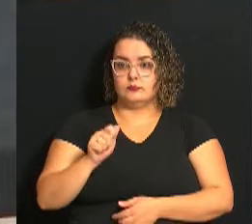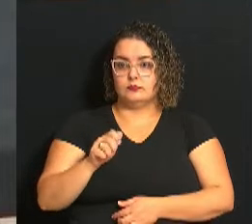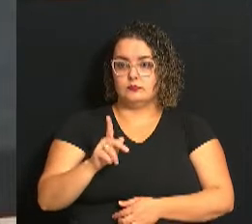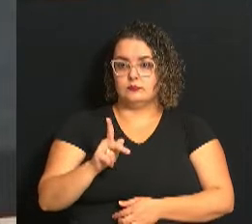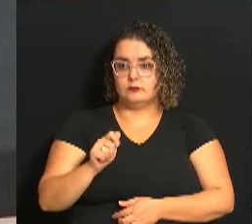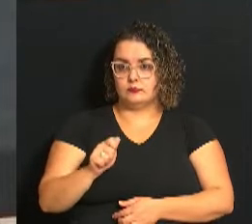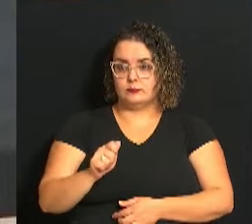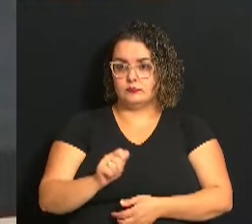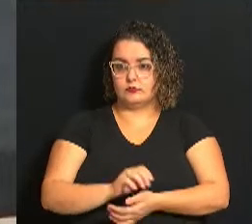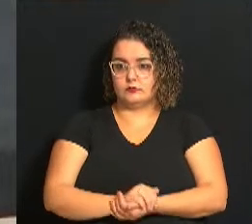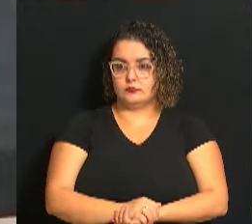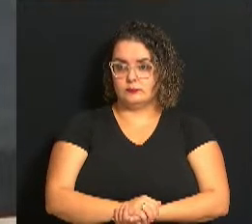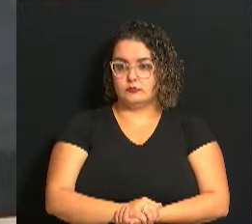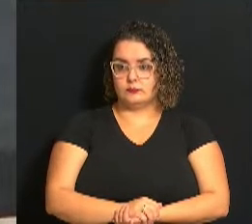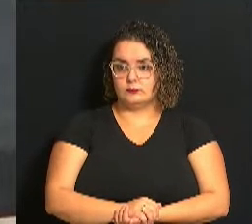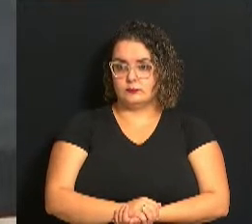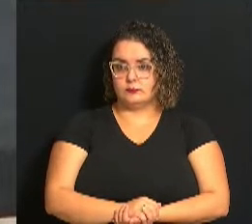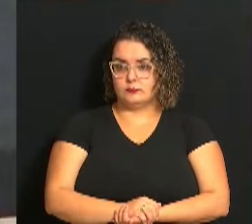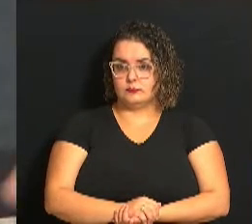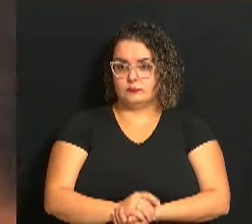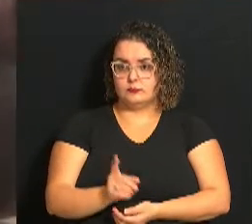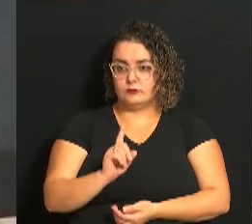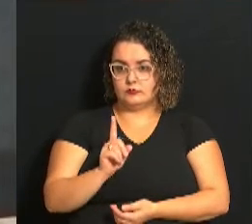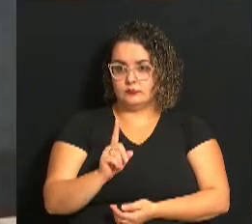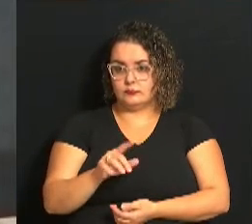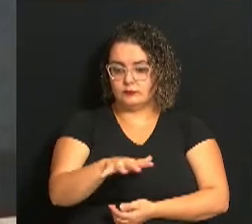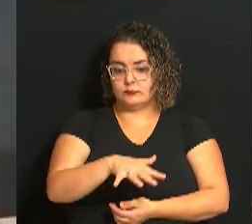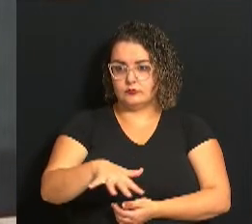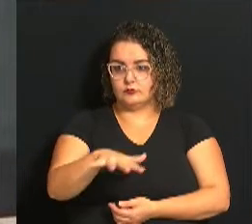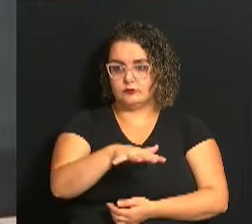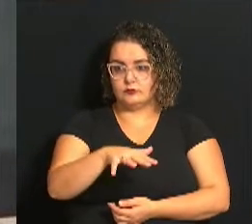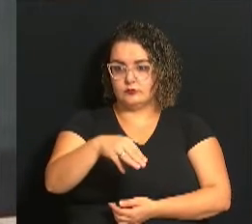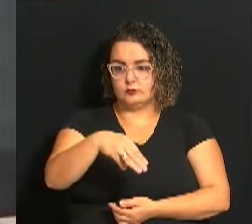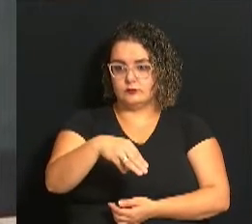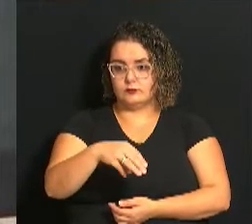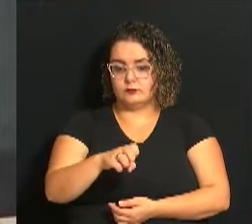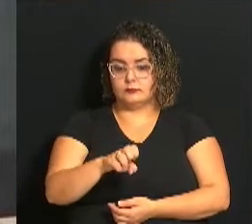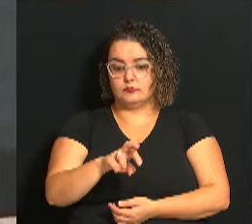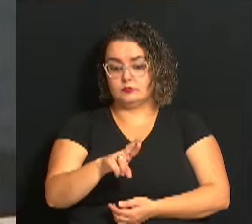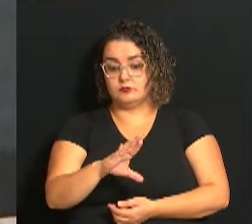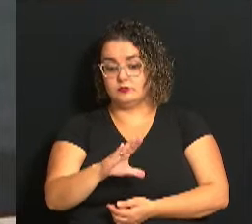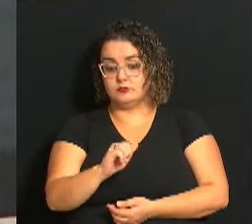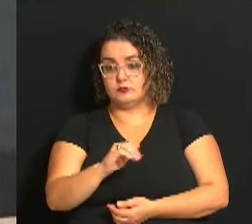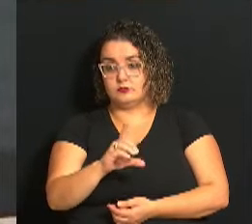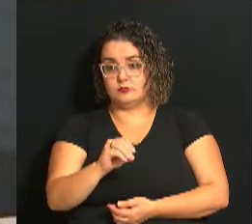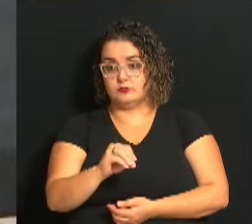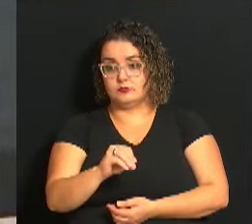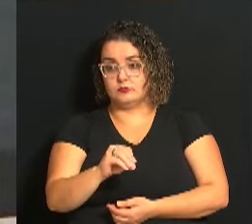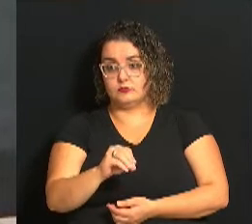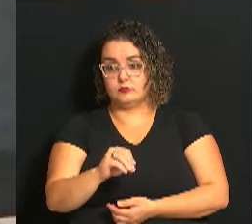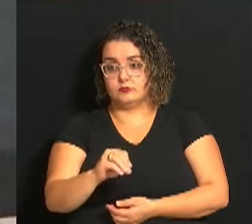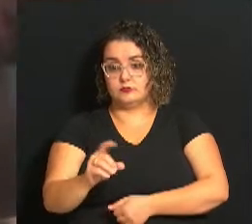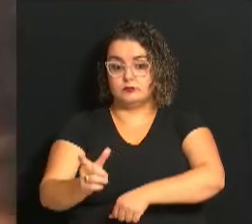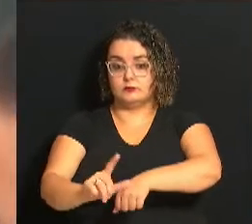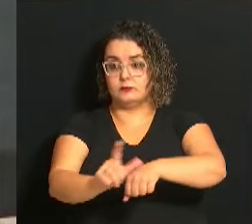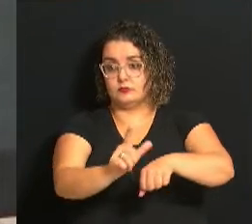e não foi o mercado que veio aqui, foi o morador. Então, tem que deixar bem claro que o